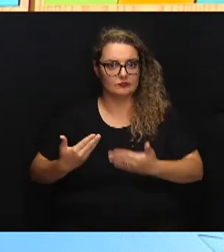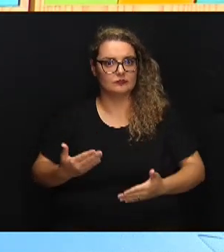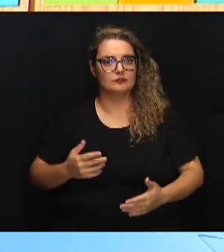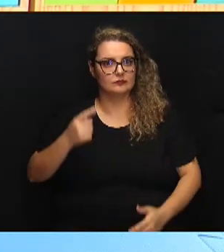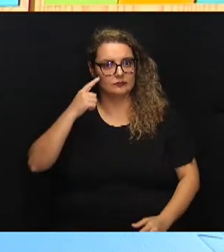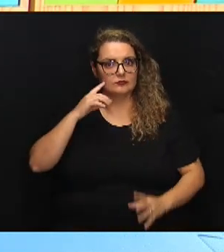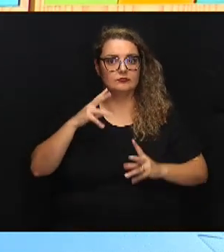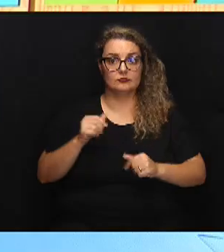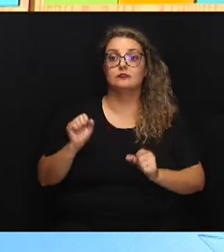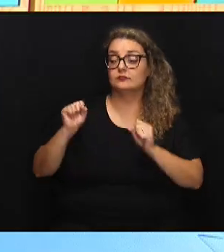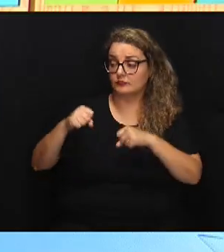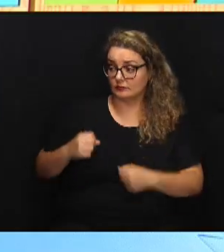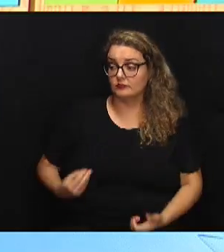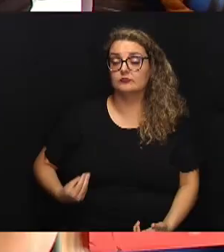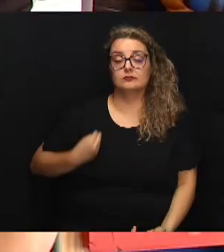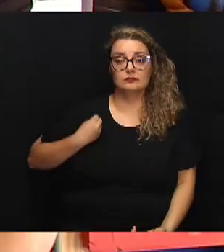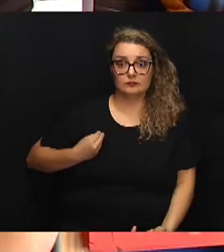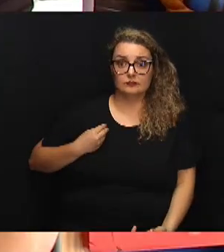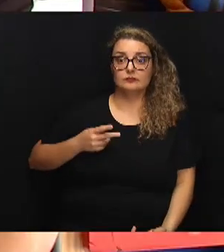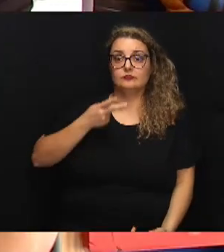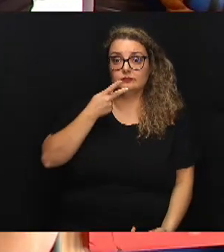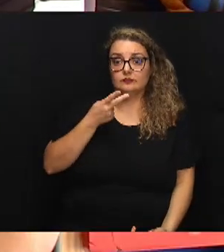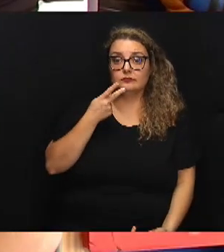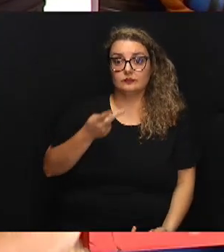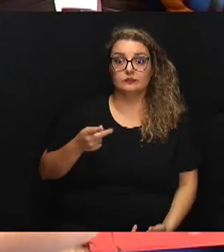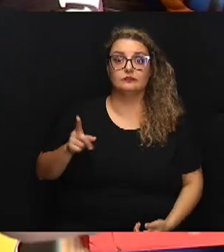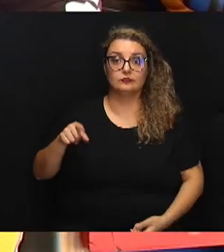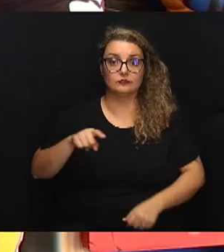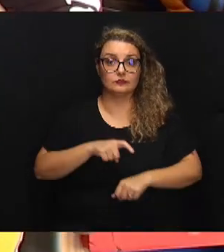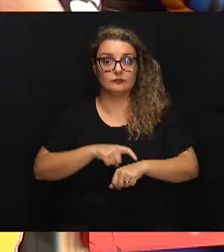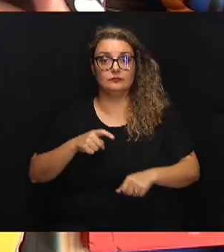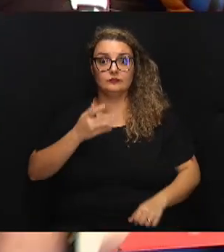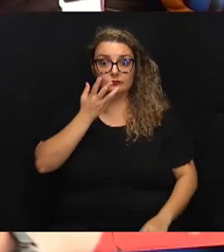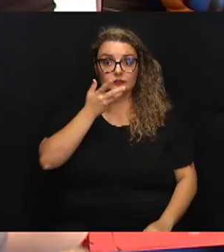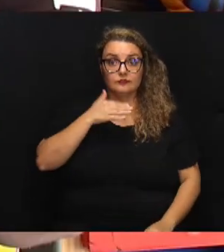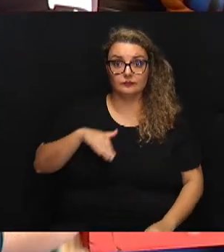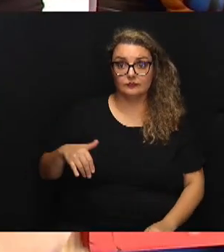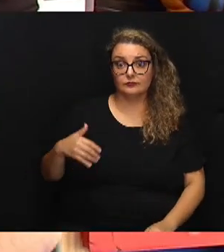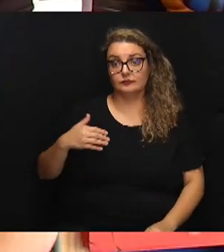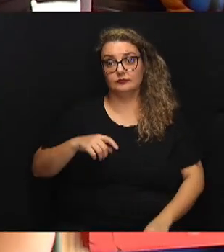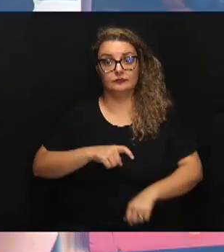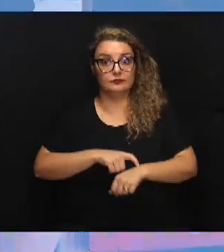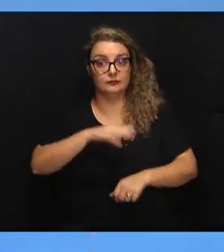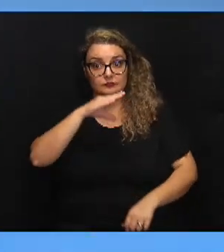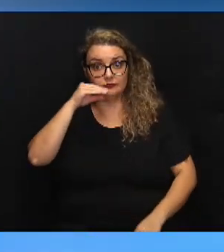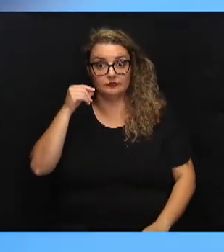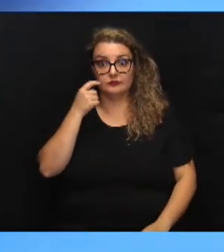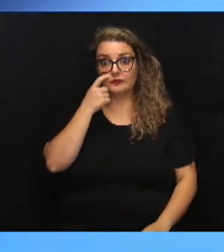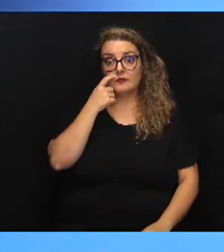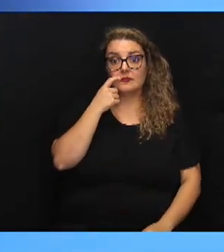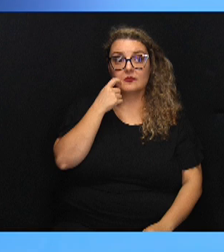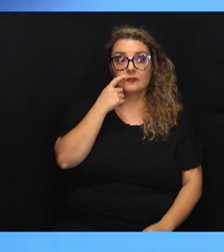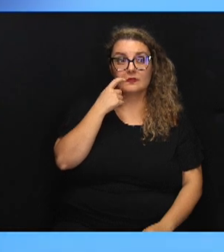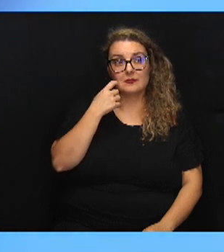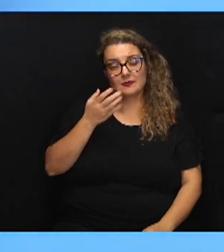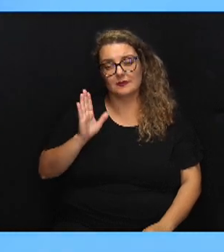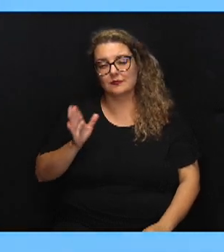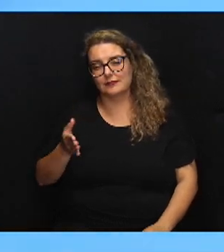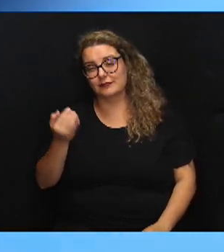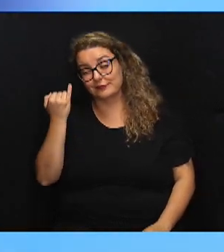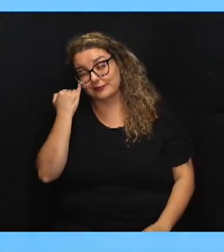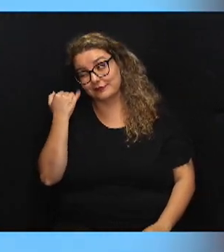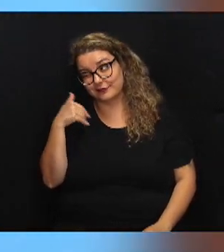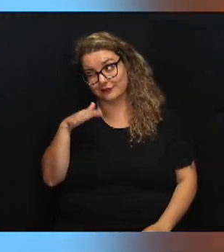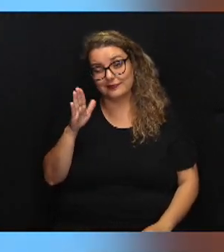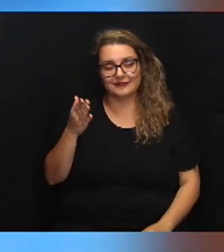Vai para a vida, porque a gente fala, né? É o momento que as crianças que estão na fase de adolescência, pré-adolescência, eles já têm uma preguiça a mais ali,